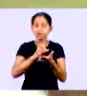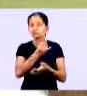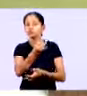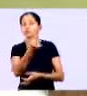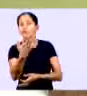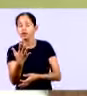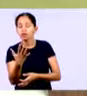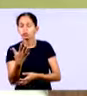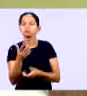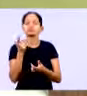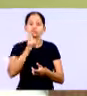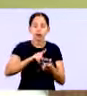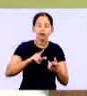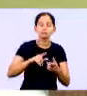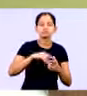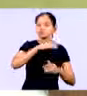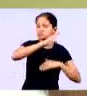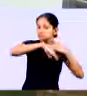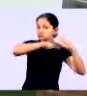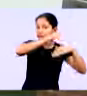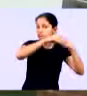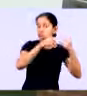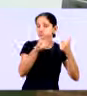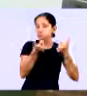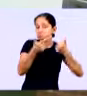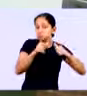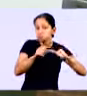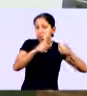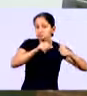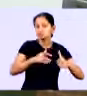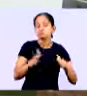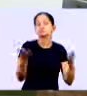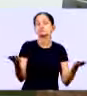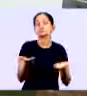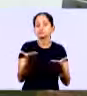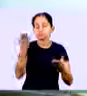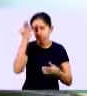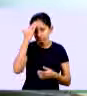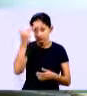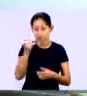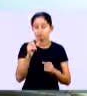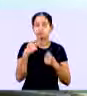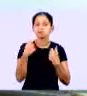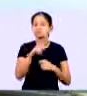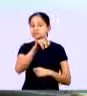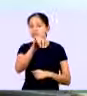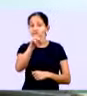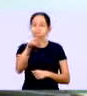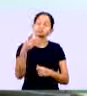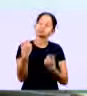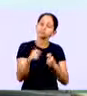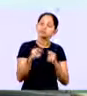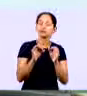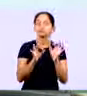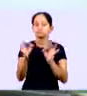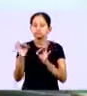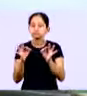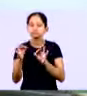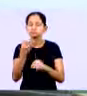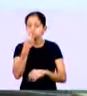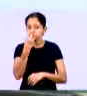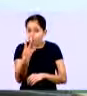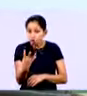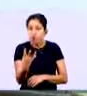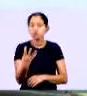um parâmetro de lucro realmente para a empresa. Obter lucratividade, exatamente, né, professor? Então, assim, se você fizer um bom planejamento financeiro, se você fizer um